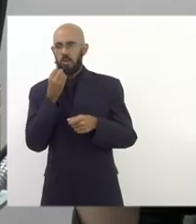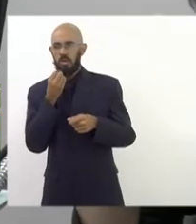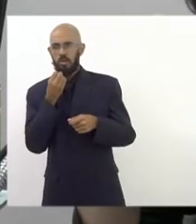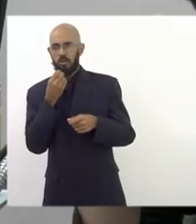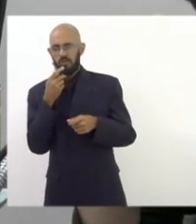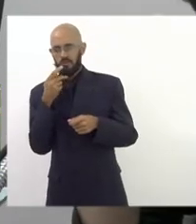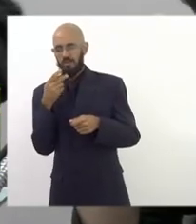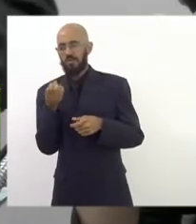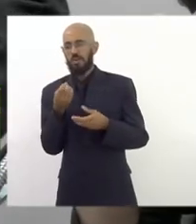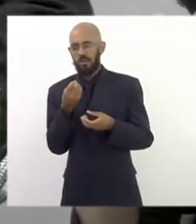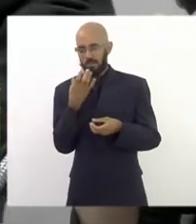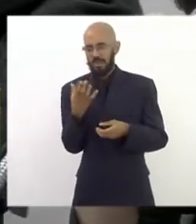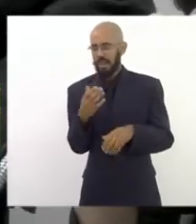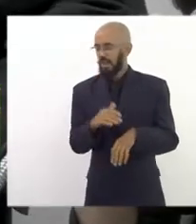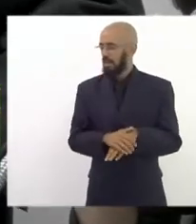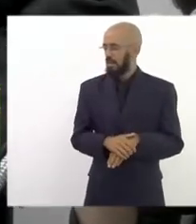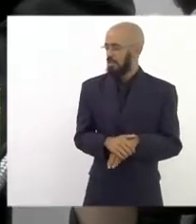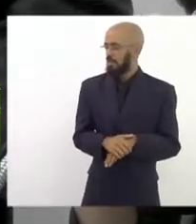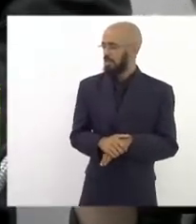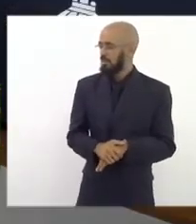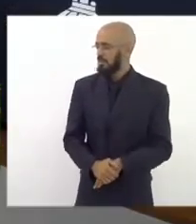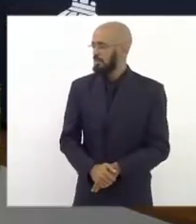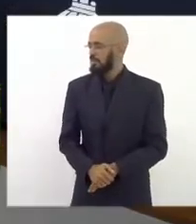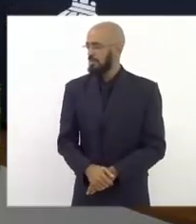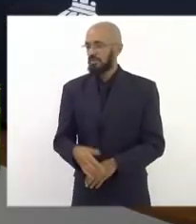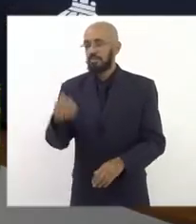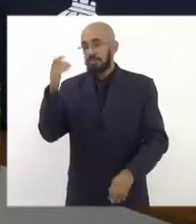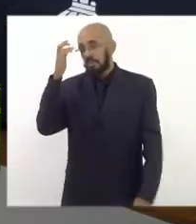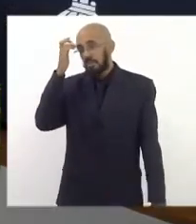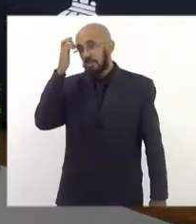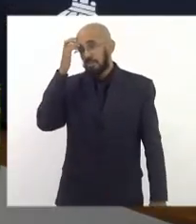vai dizer aqui. Bom.